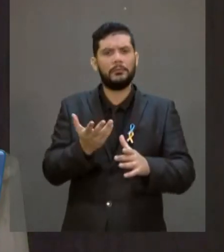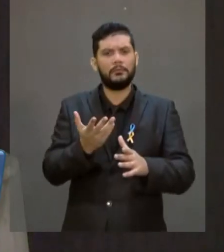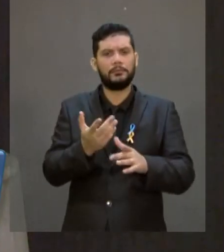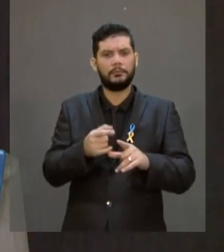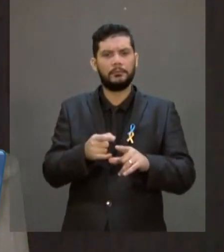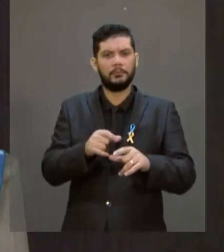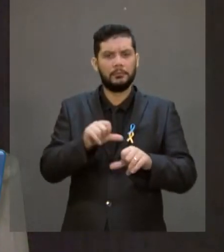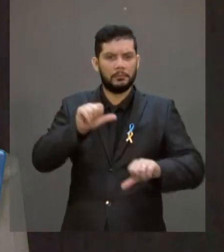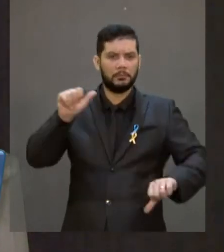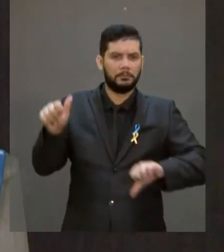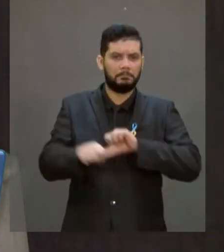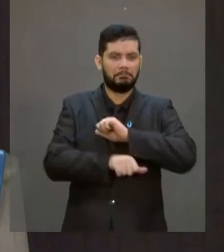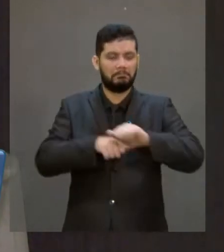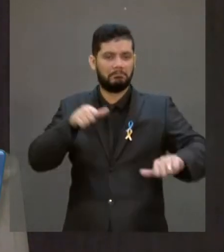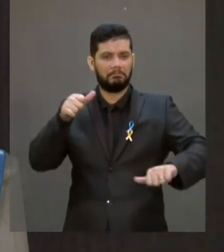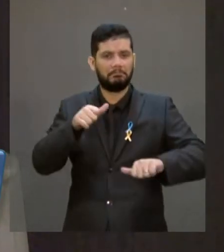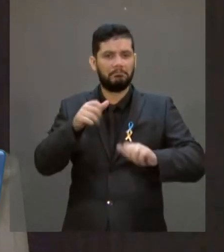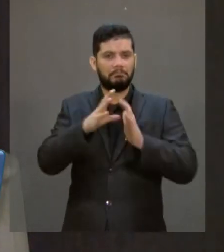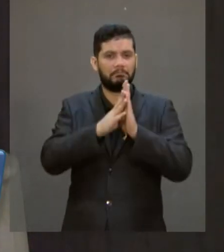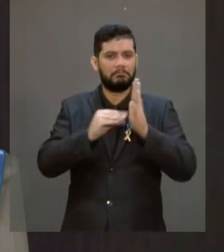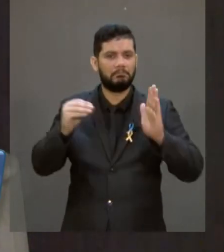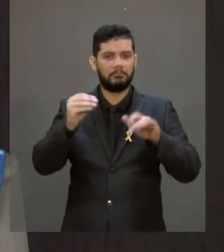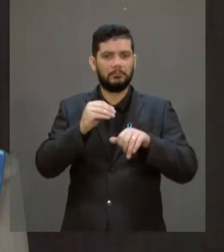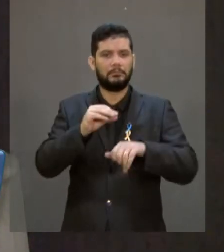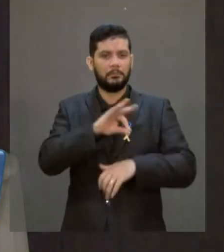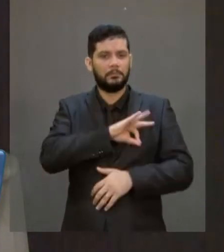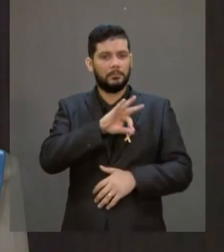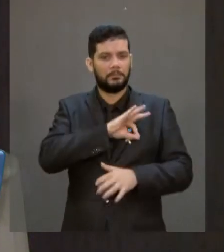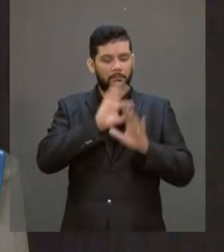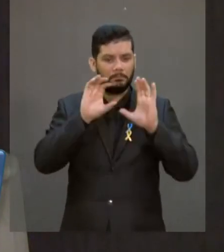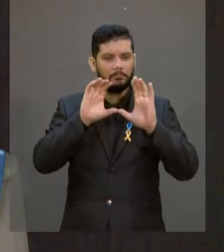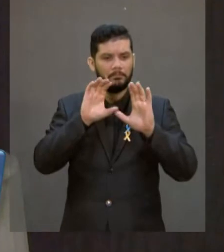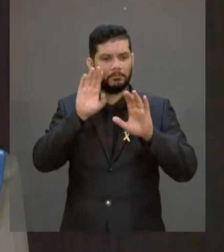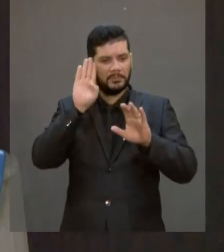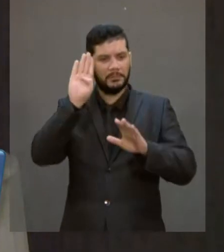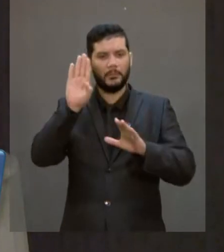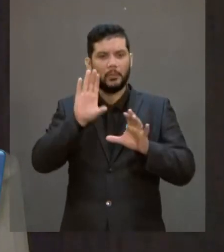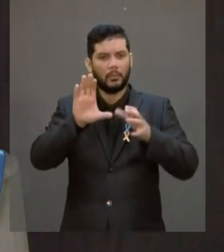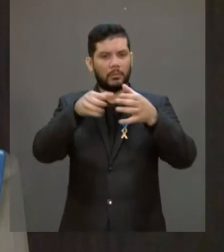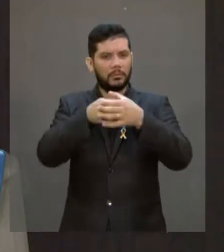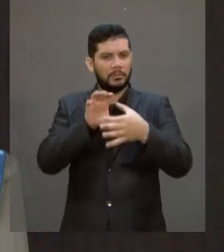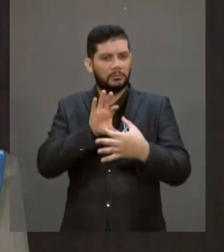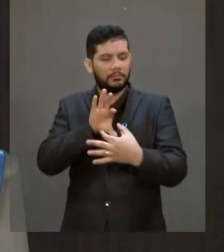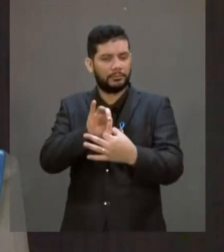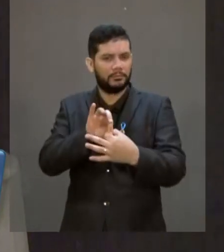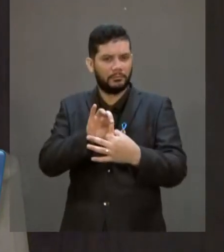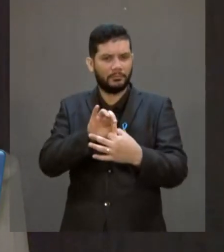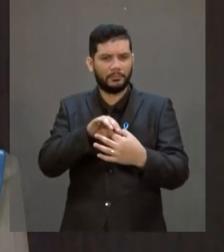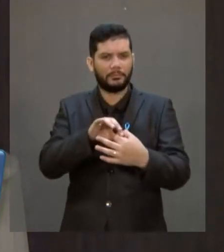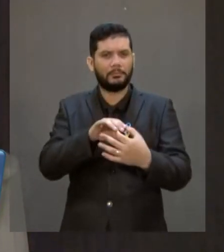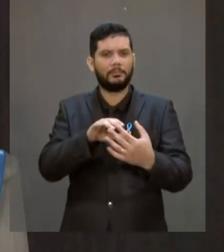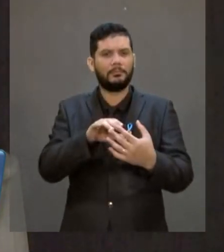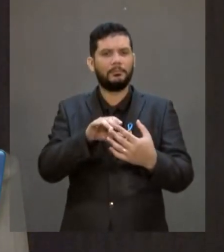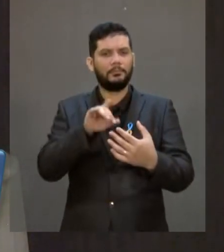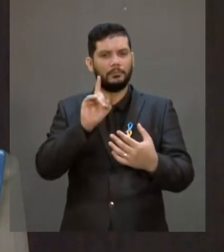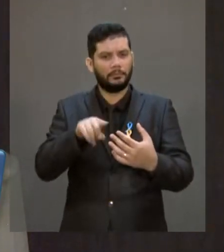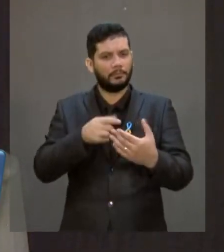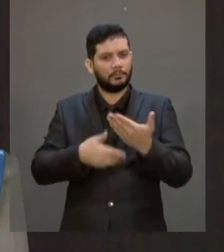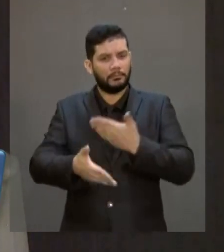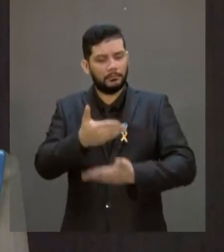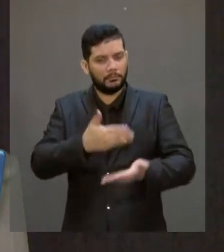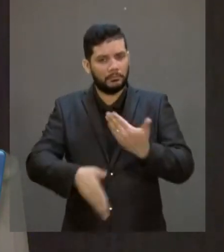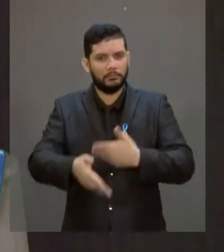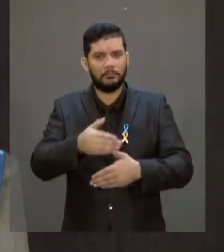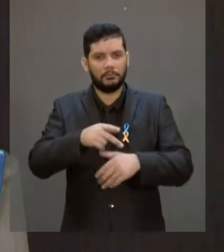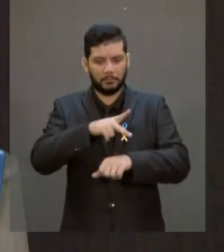uma modelagem de policiamento baseado na comunidade, baseado na proximidade, baseado numa relação de confiança. Jovem